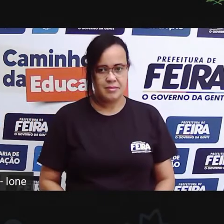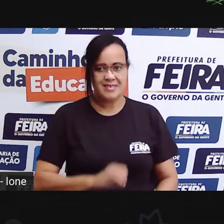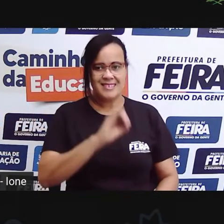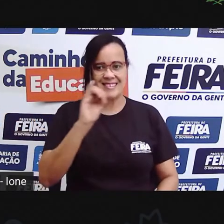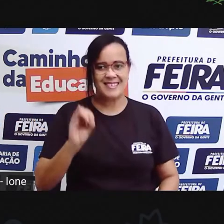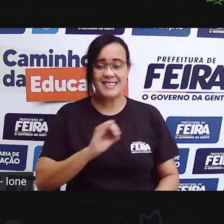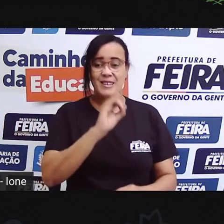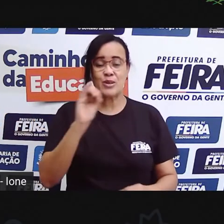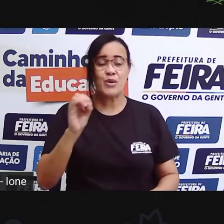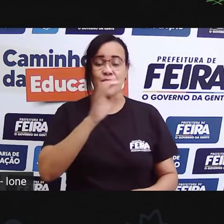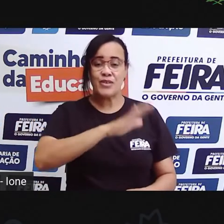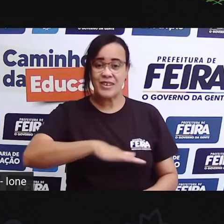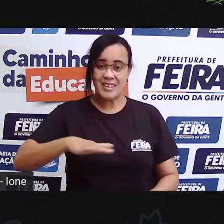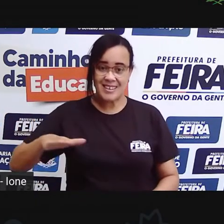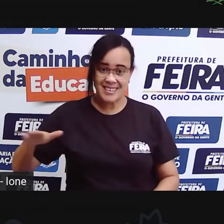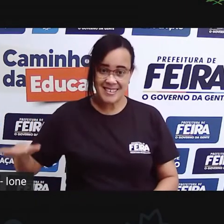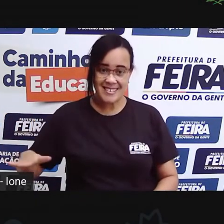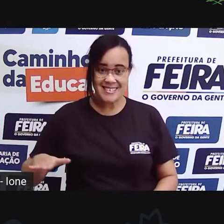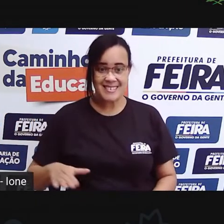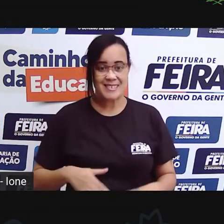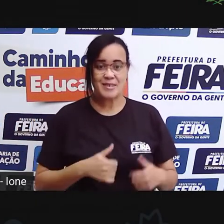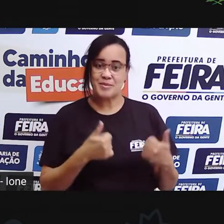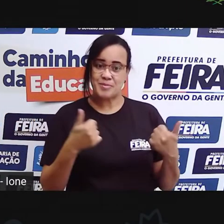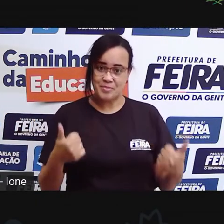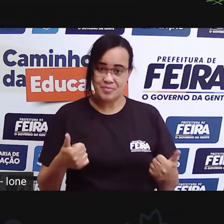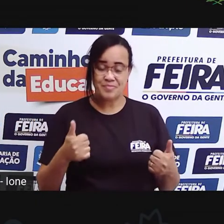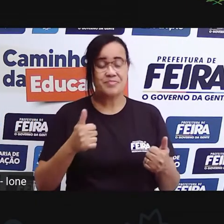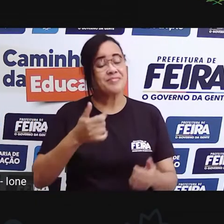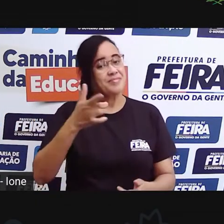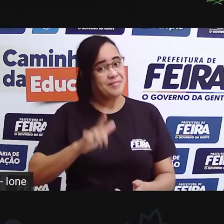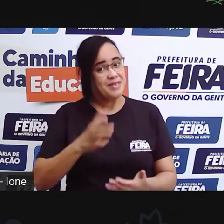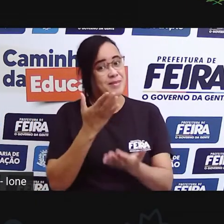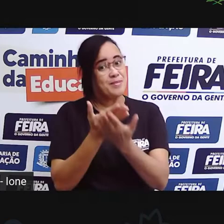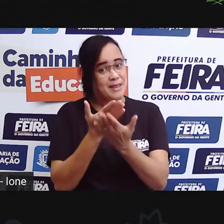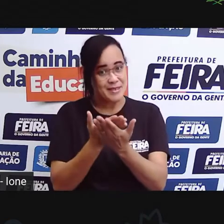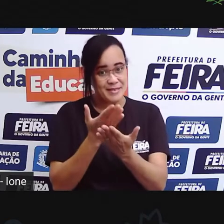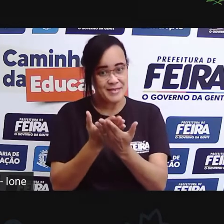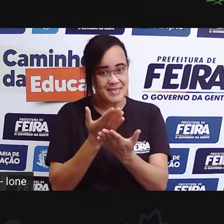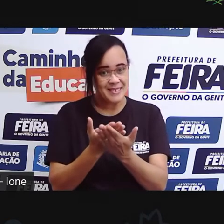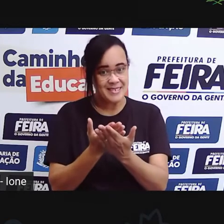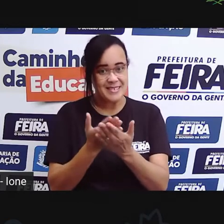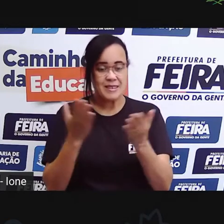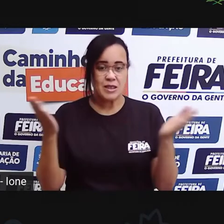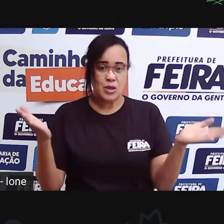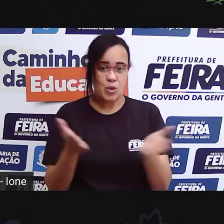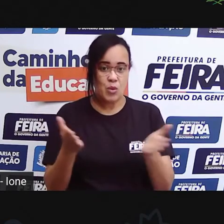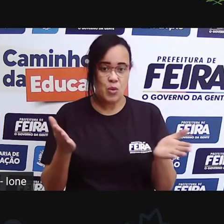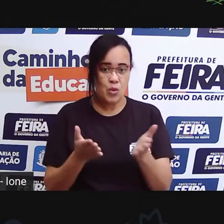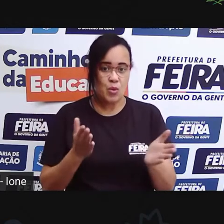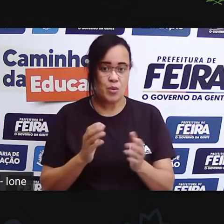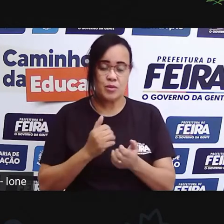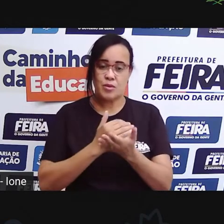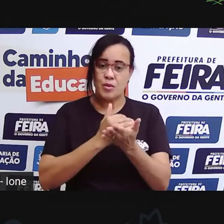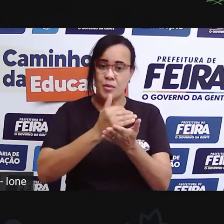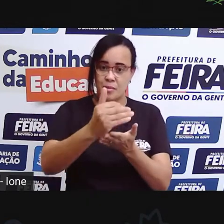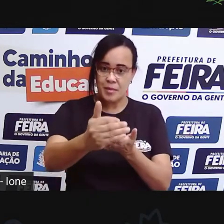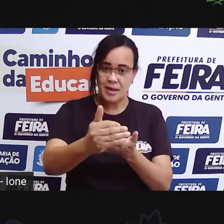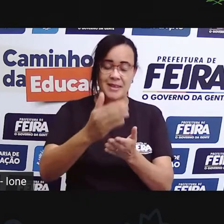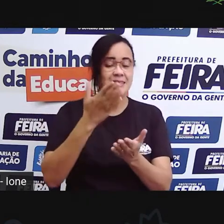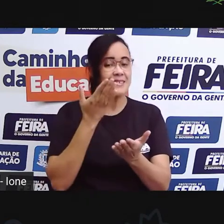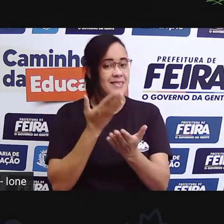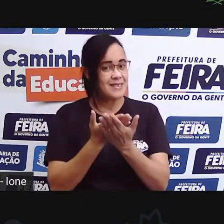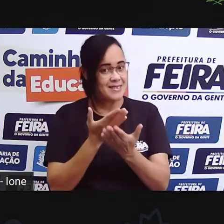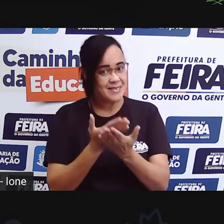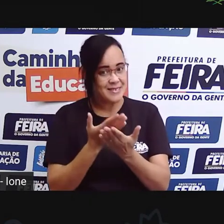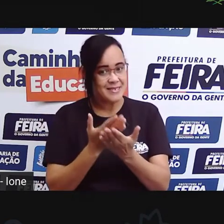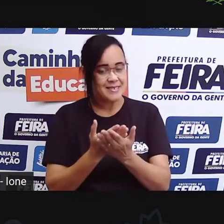Olá, crianças! Vamos para mais uma aula. E aula de agora, né? Para começar a nossa aula,